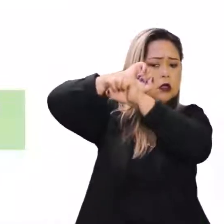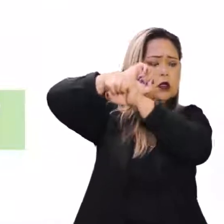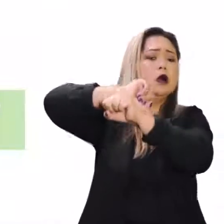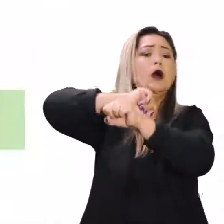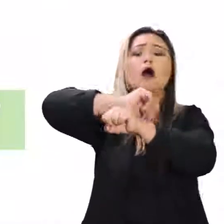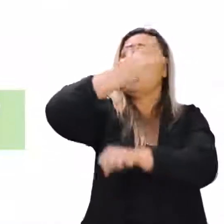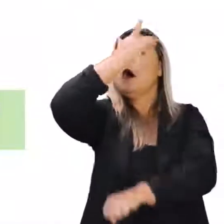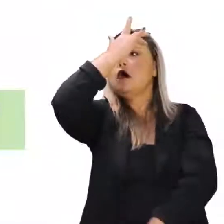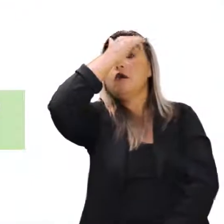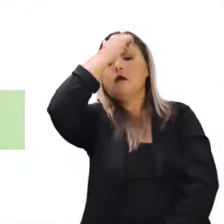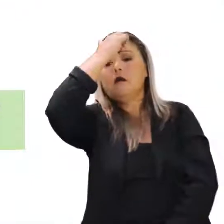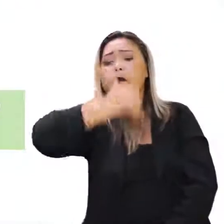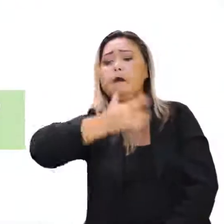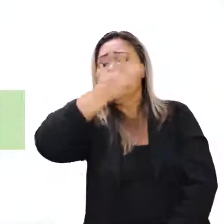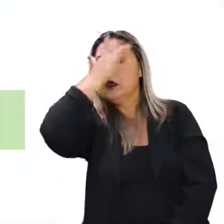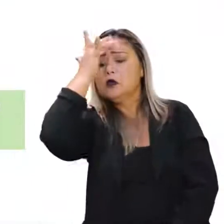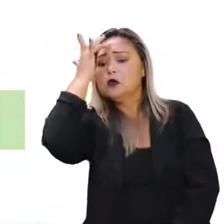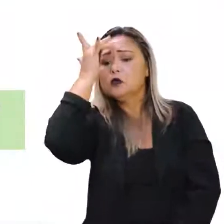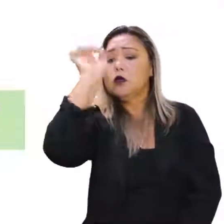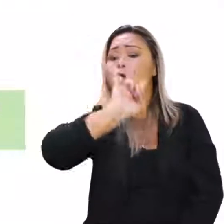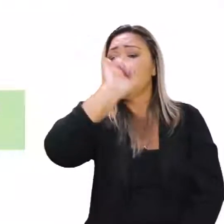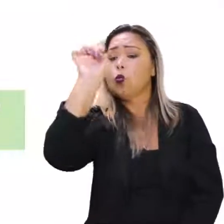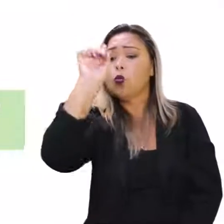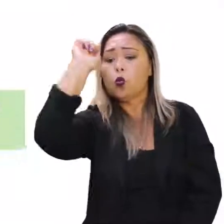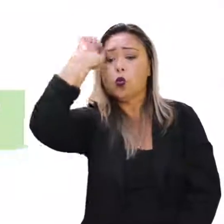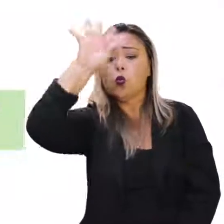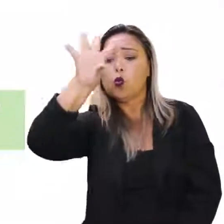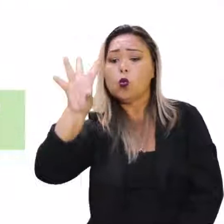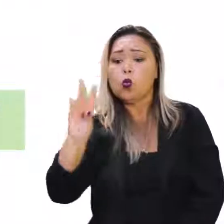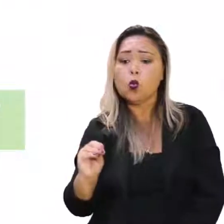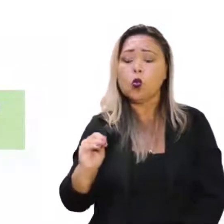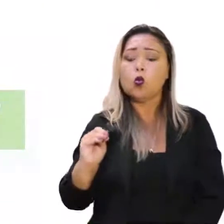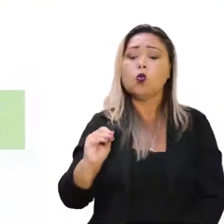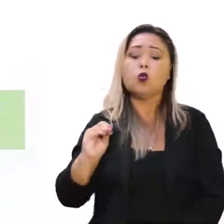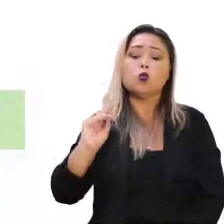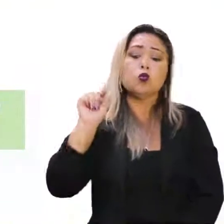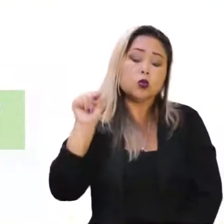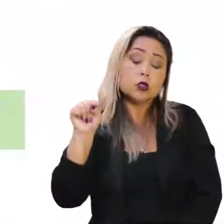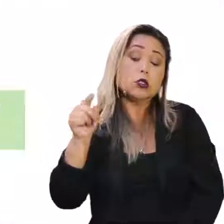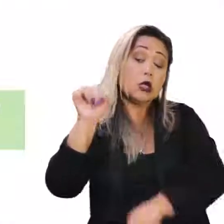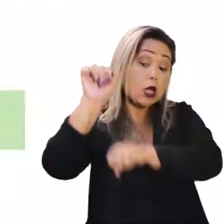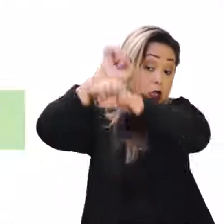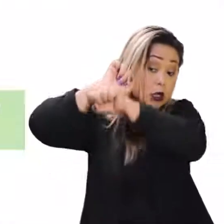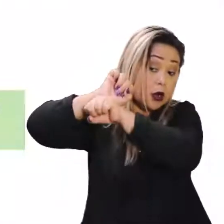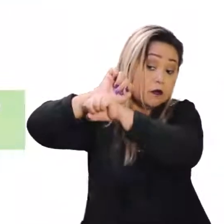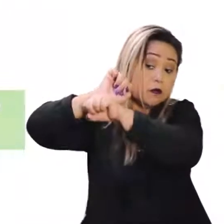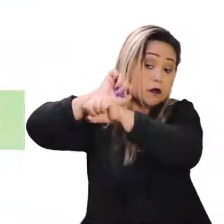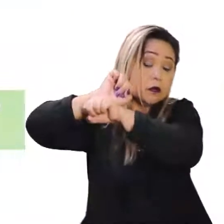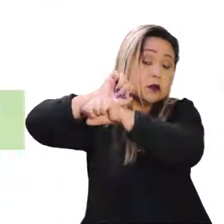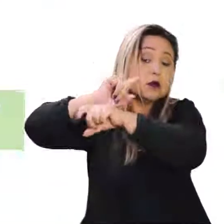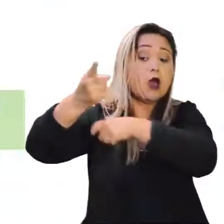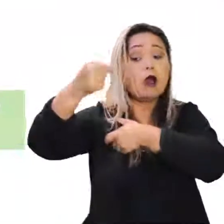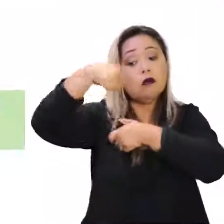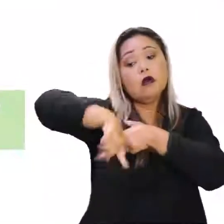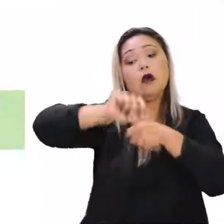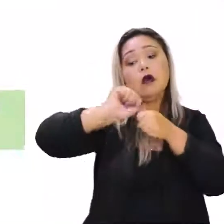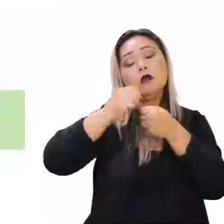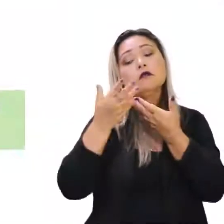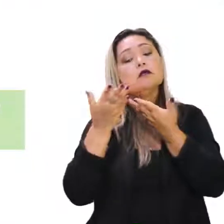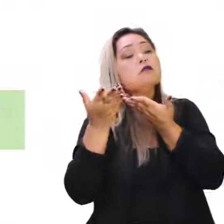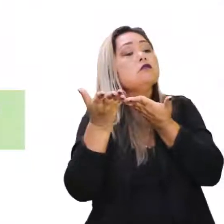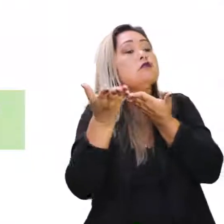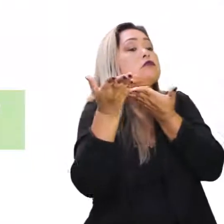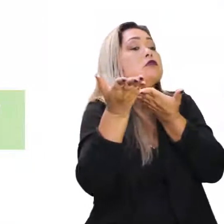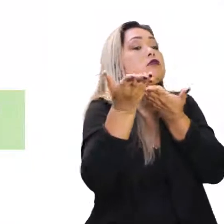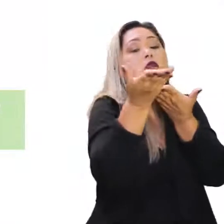qual pessoas que vieram lá do continente africano, na condição de escravo, e aqui ficou servindo aí por